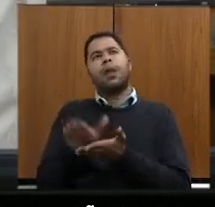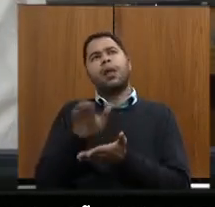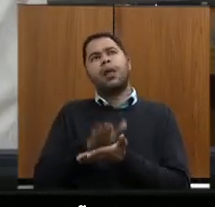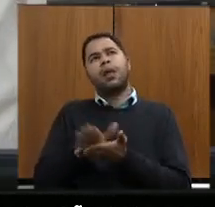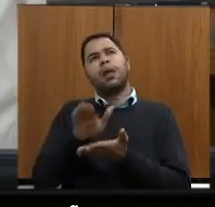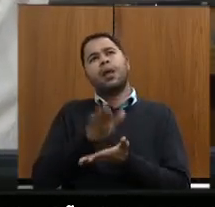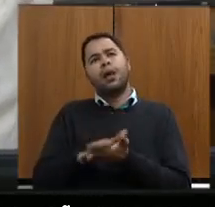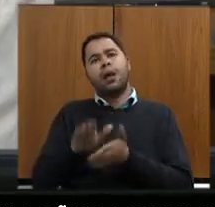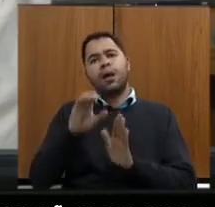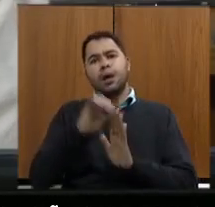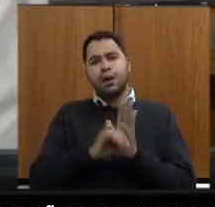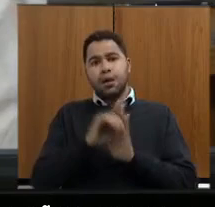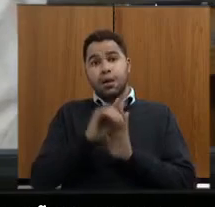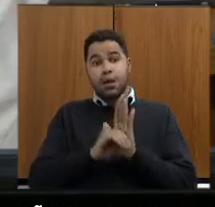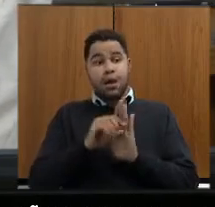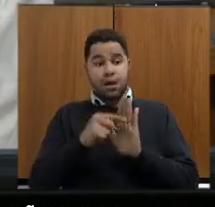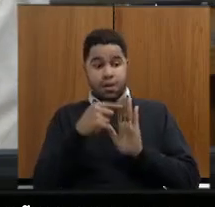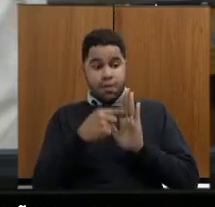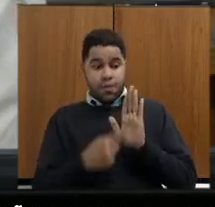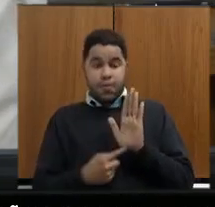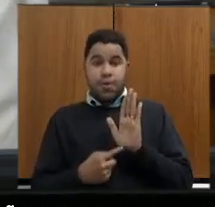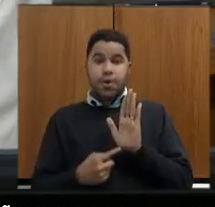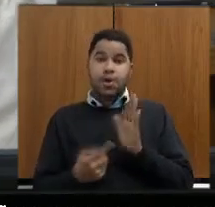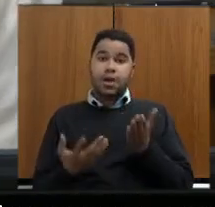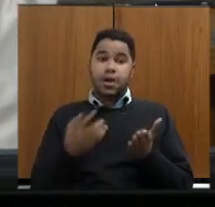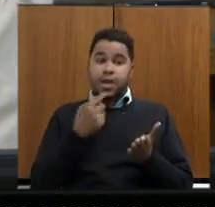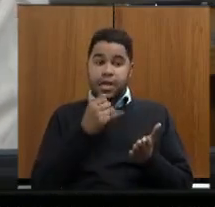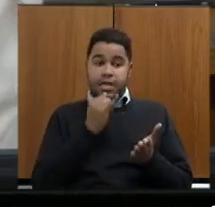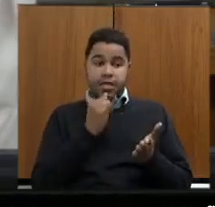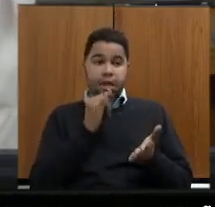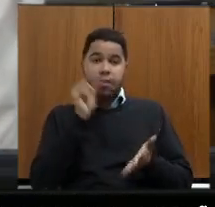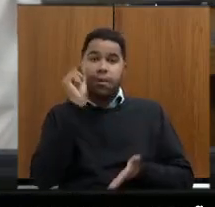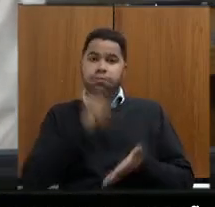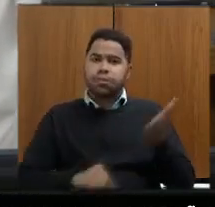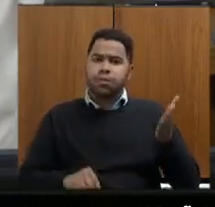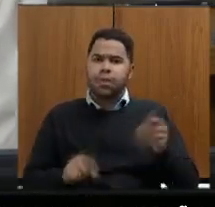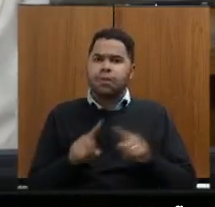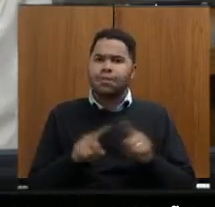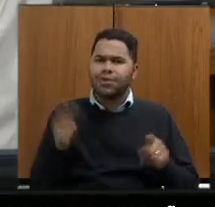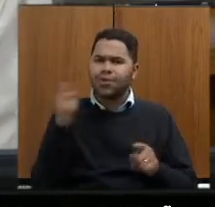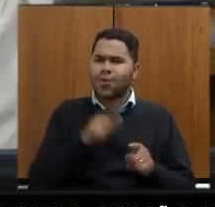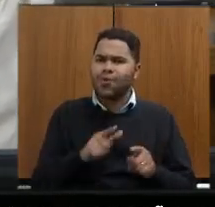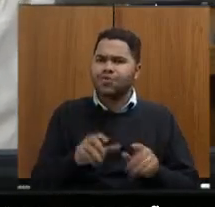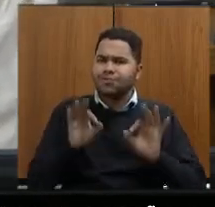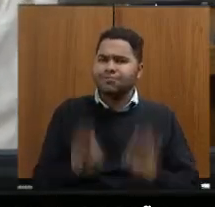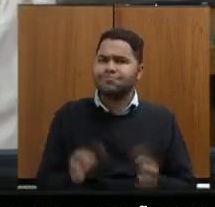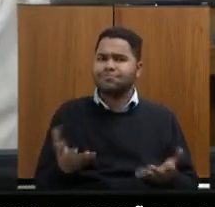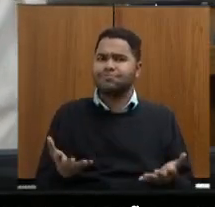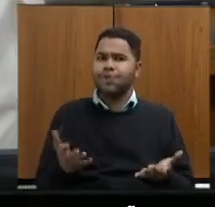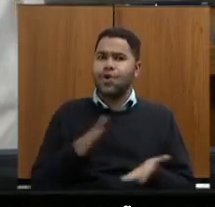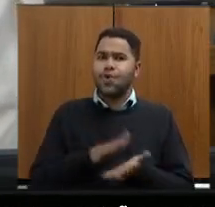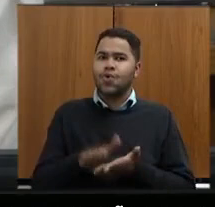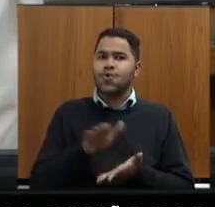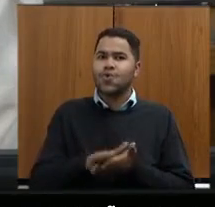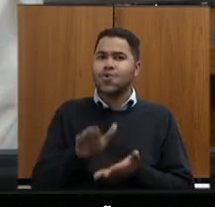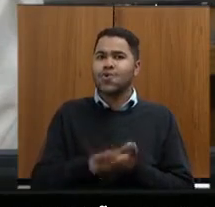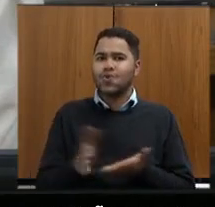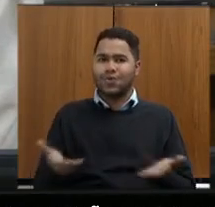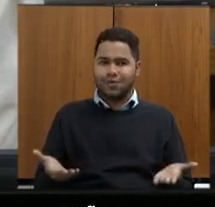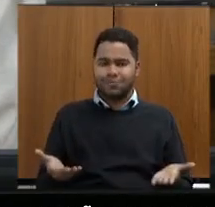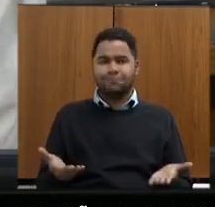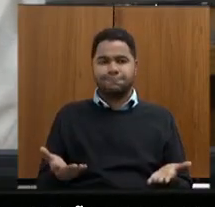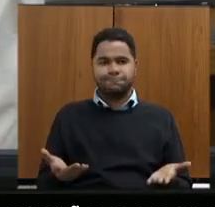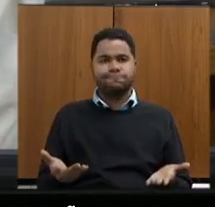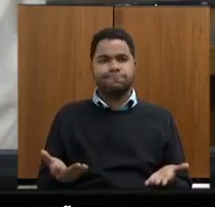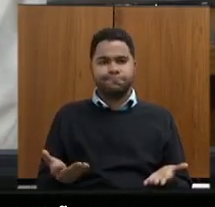orçamentária que eu ponho no orçamento eu queria rubricou Coloca ela resolver mas eu não consigo efetivamente curtir essa despesa